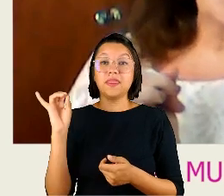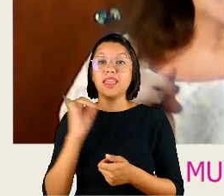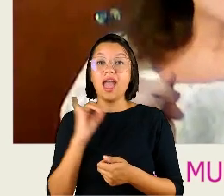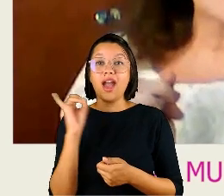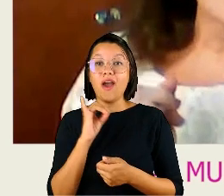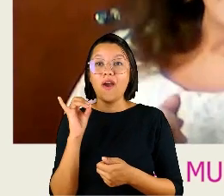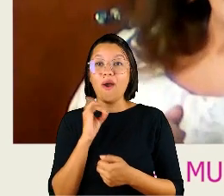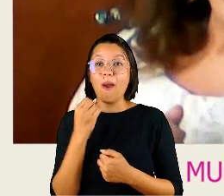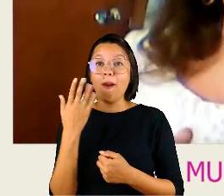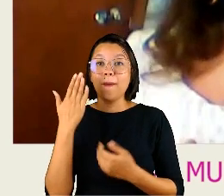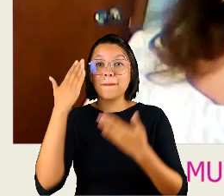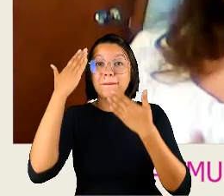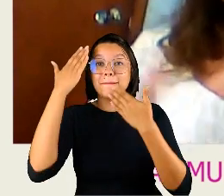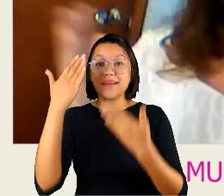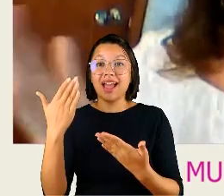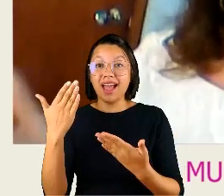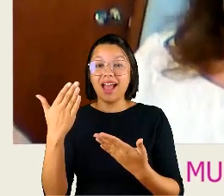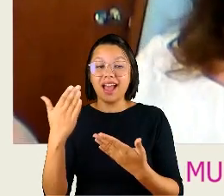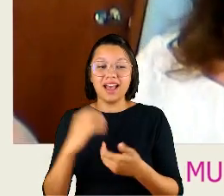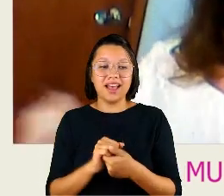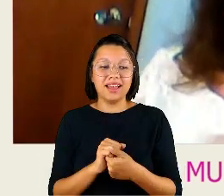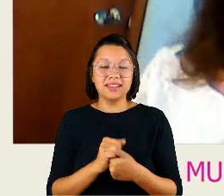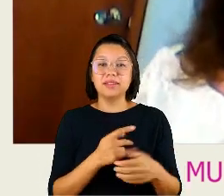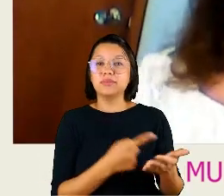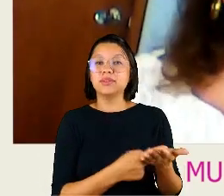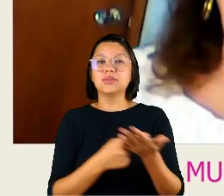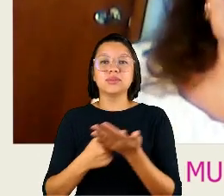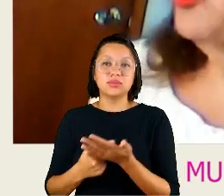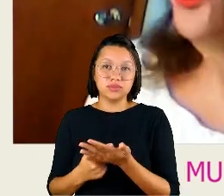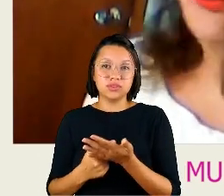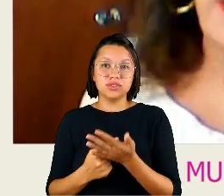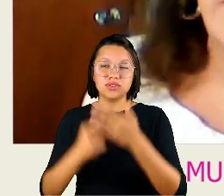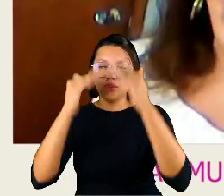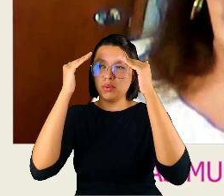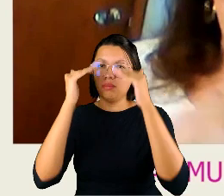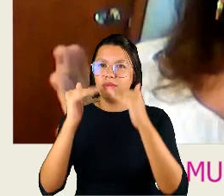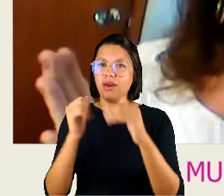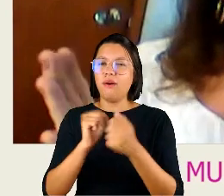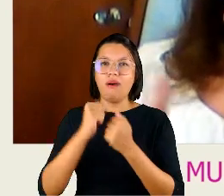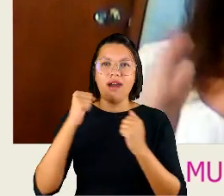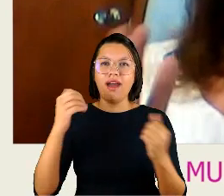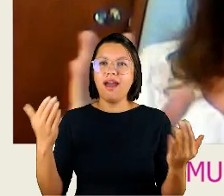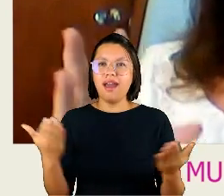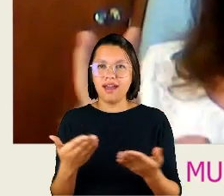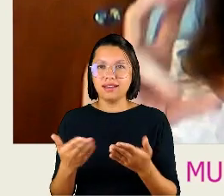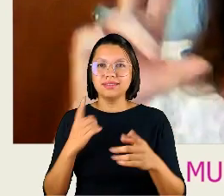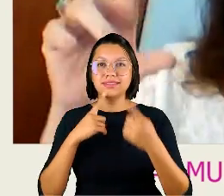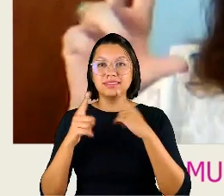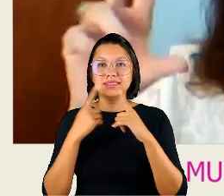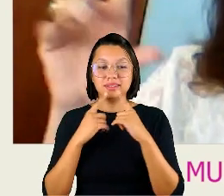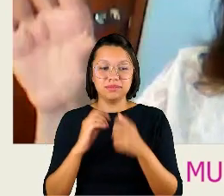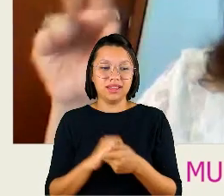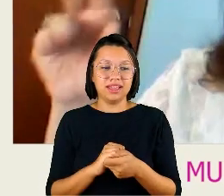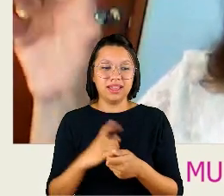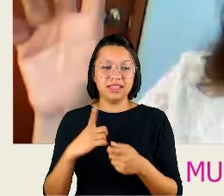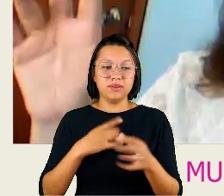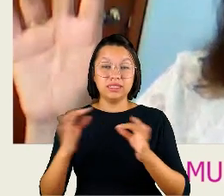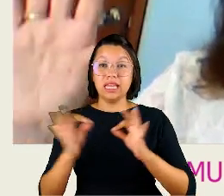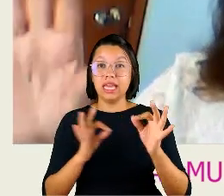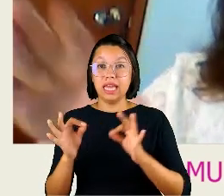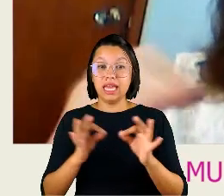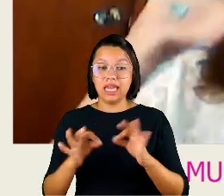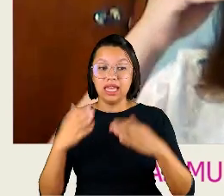Olá, muito obrigada pelo convite. É uma honra muito grande estar aqui nesse debate. Eu tinha preparado